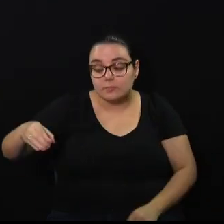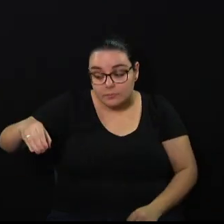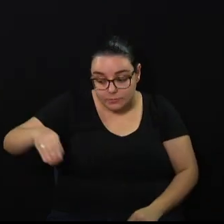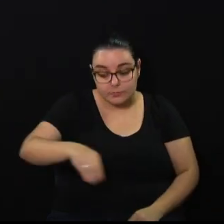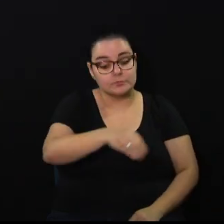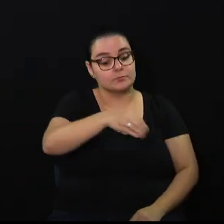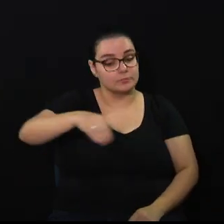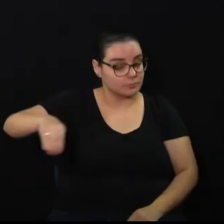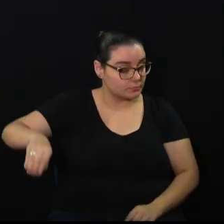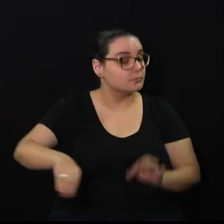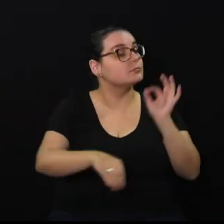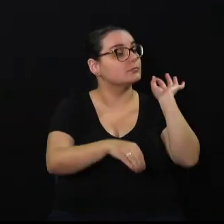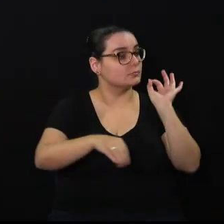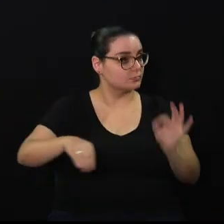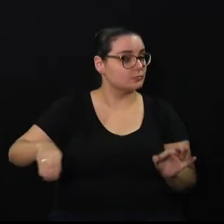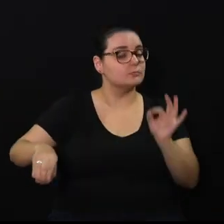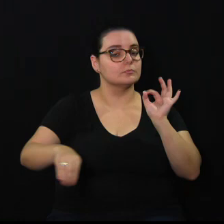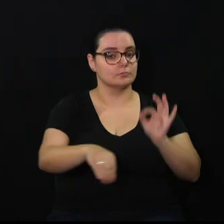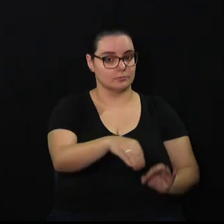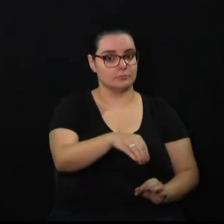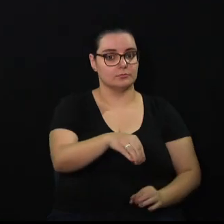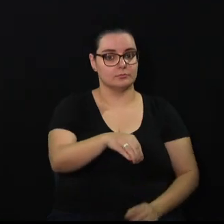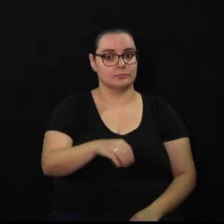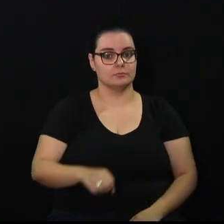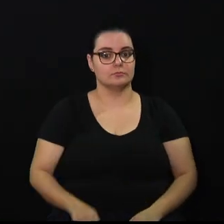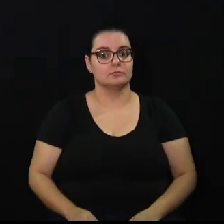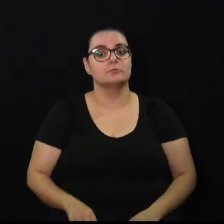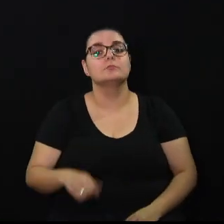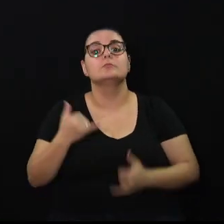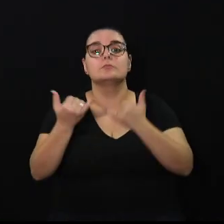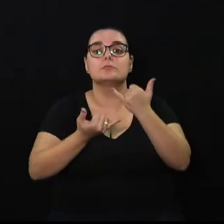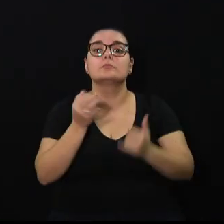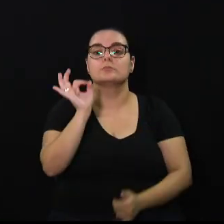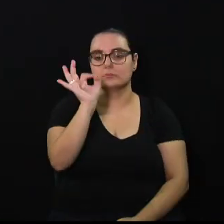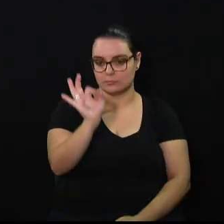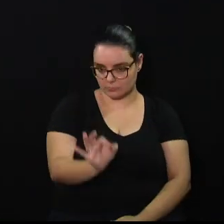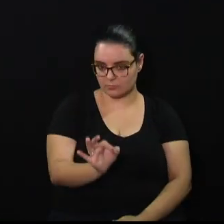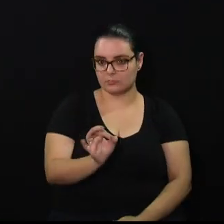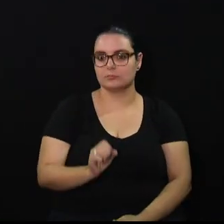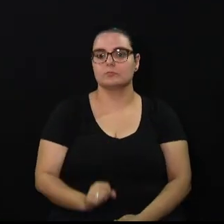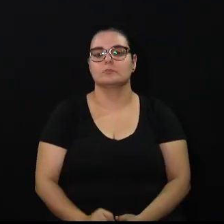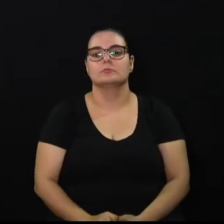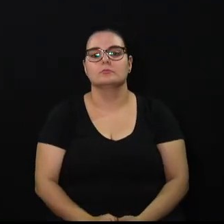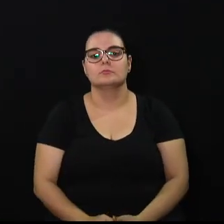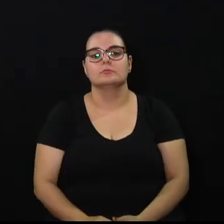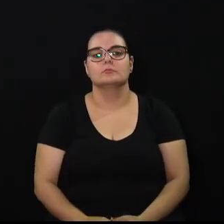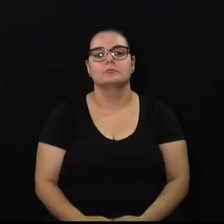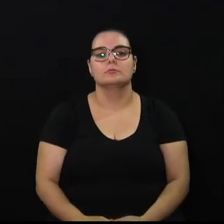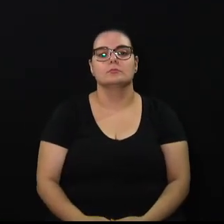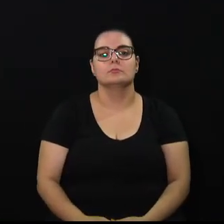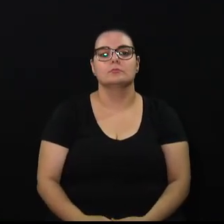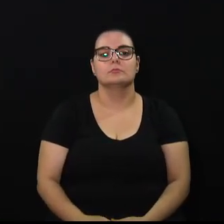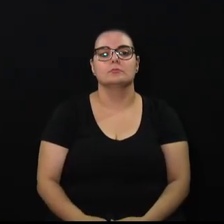então a gente ensina as crianças a da função para aquele brinquedo a função adequada